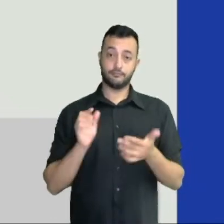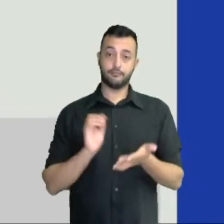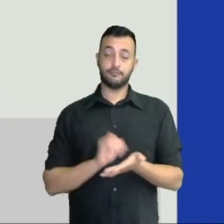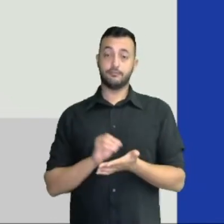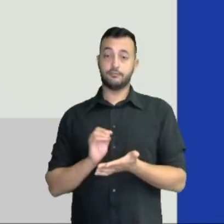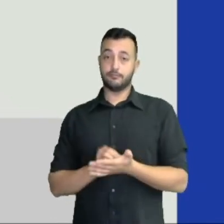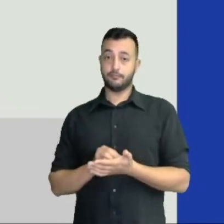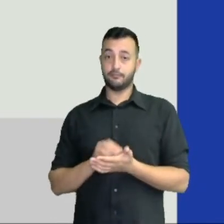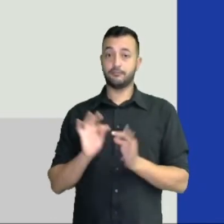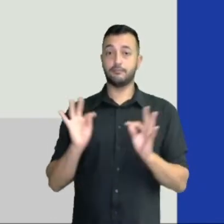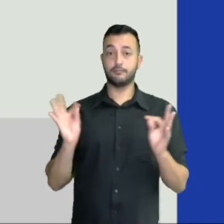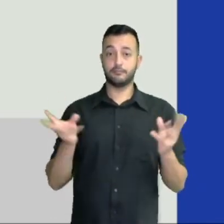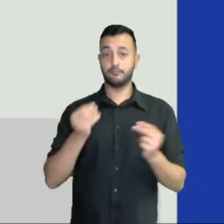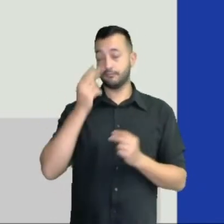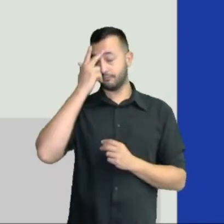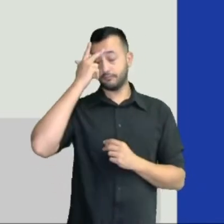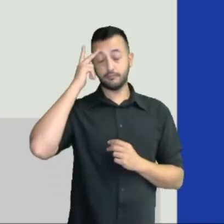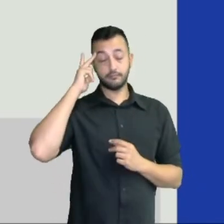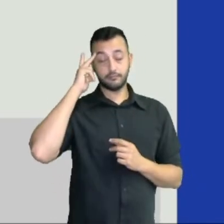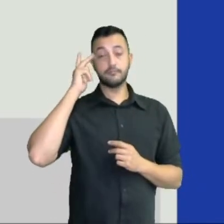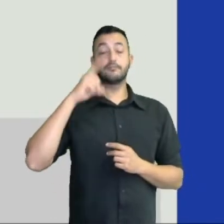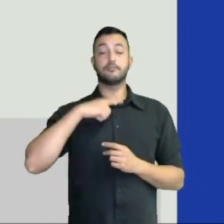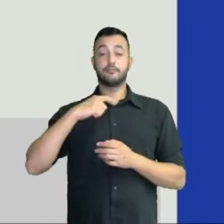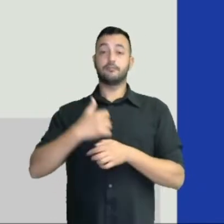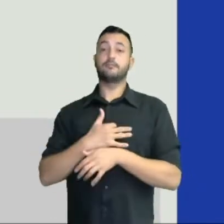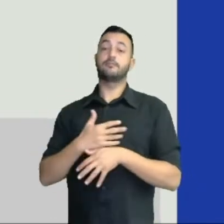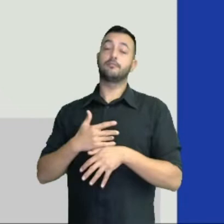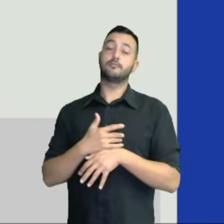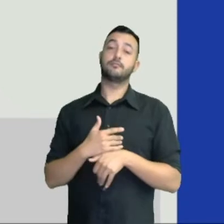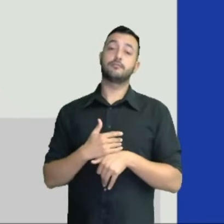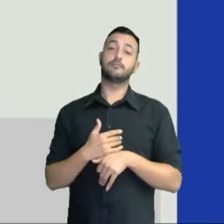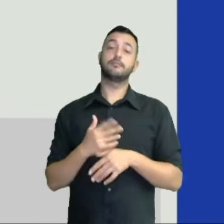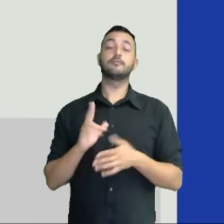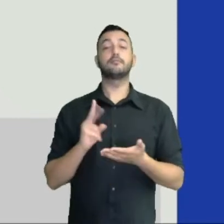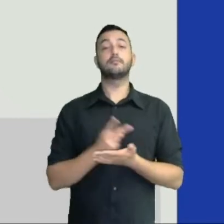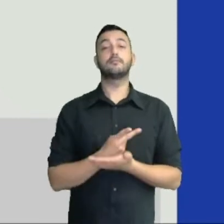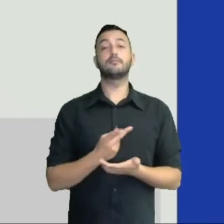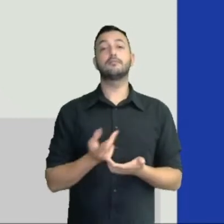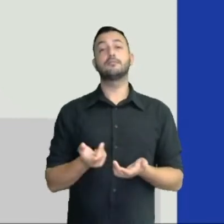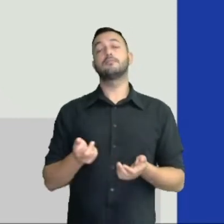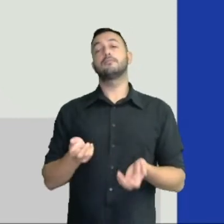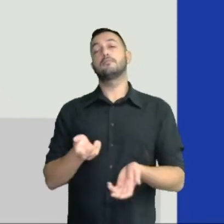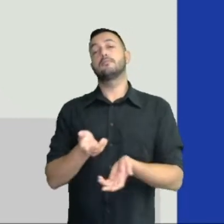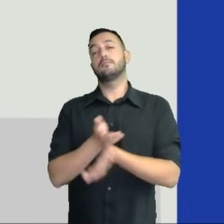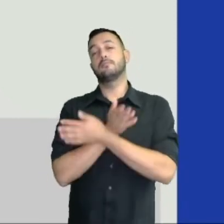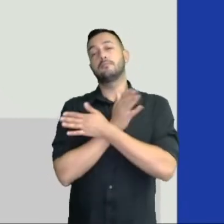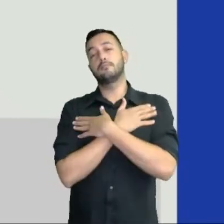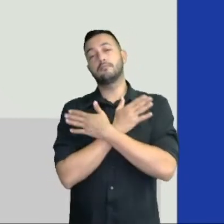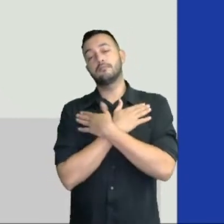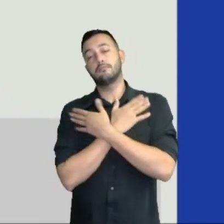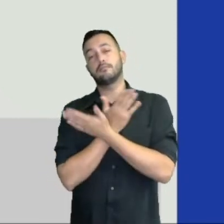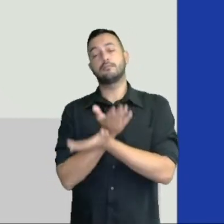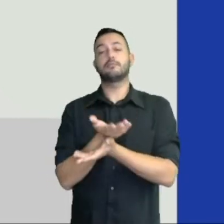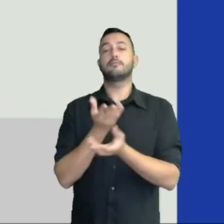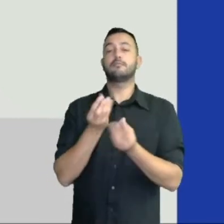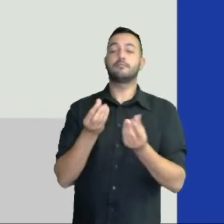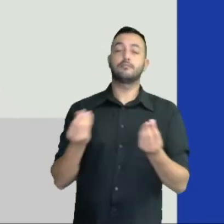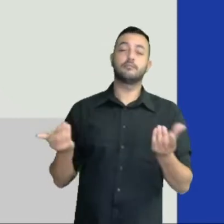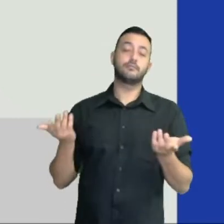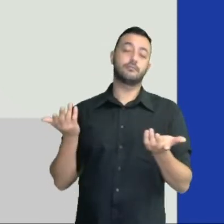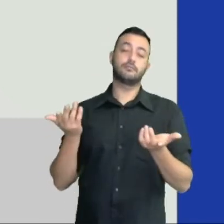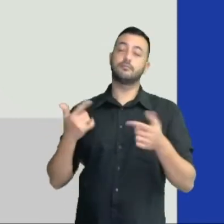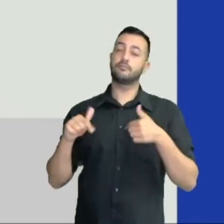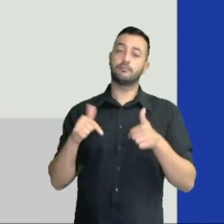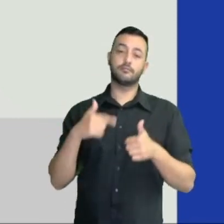trabalho para todas essas pessoas, né, nessas grandes cidades, vai surgir muita marginalidade, né? Não tem emprego, não tem fonte